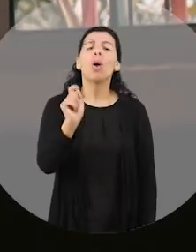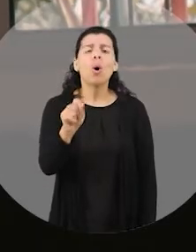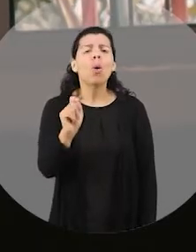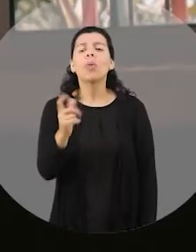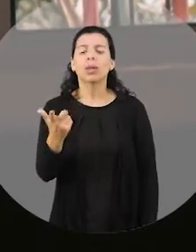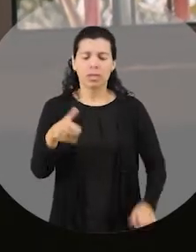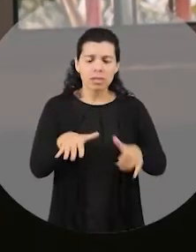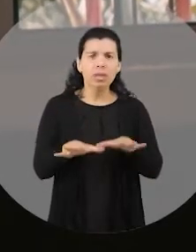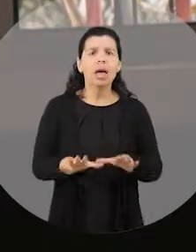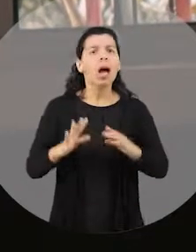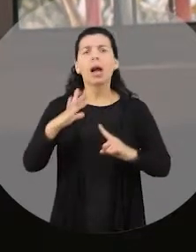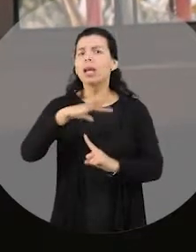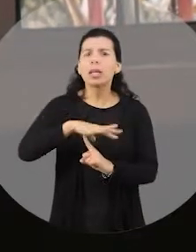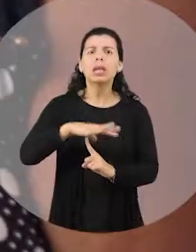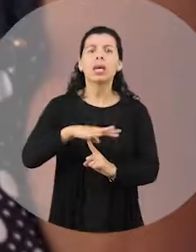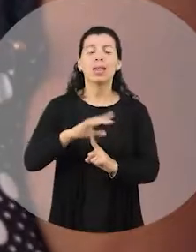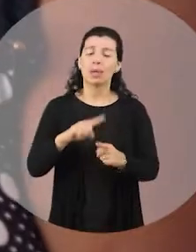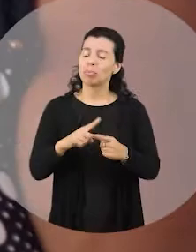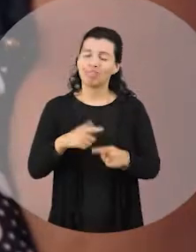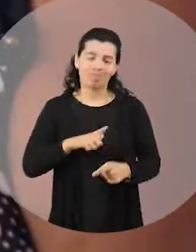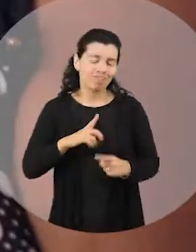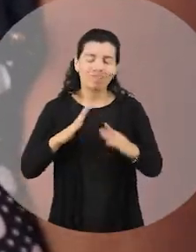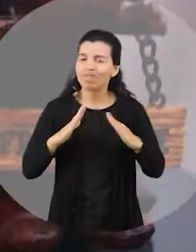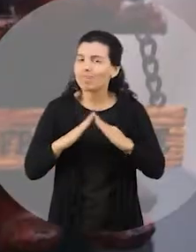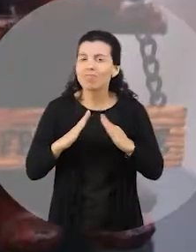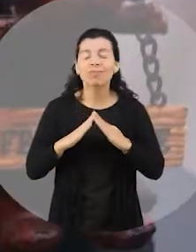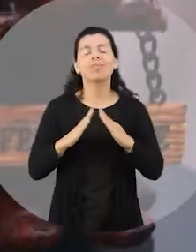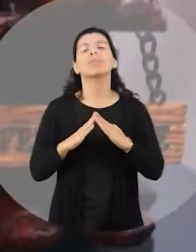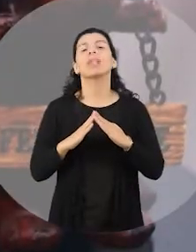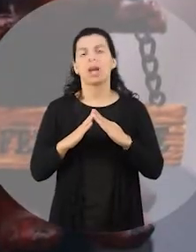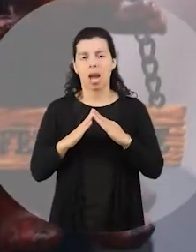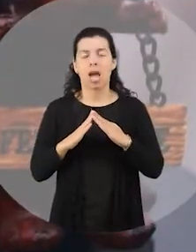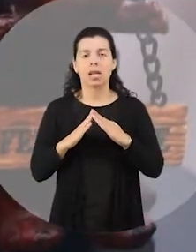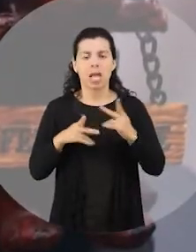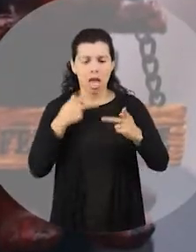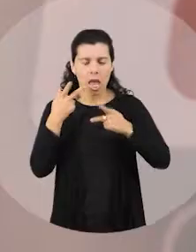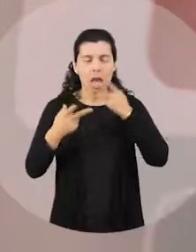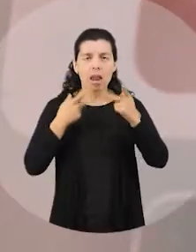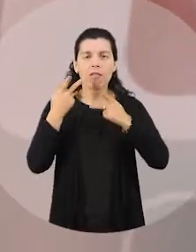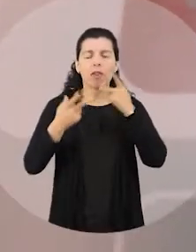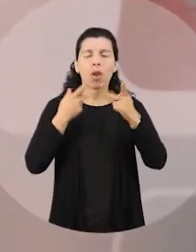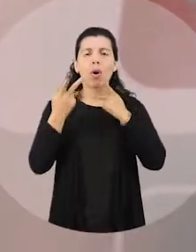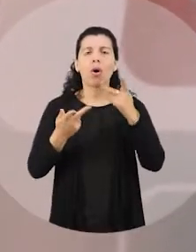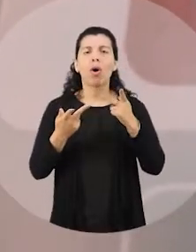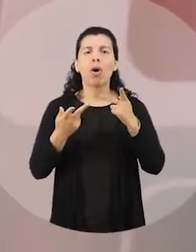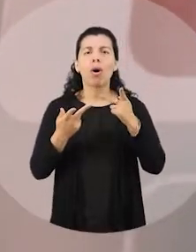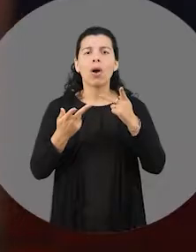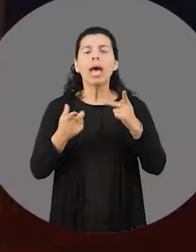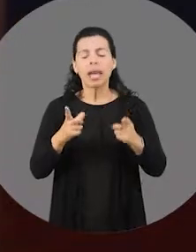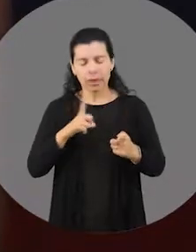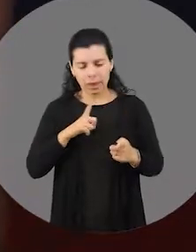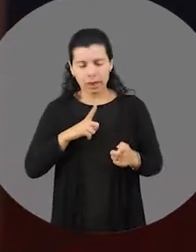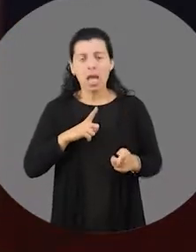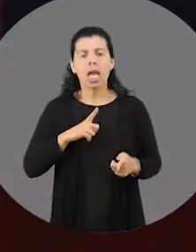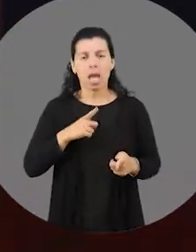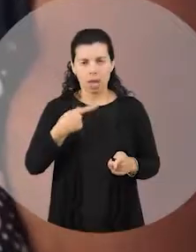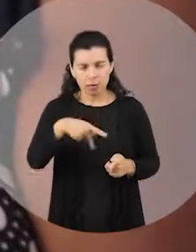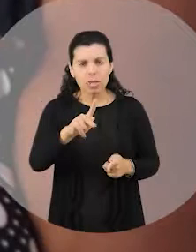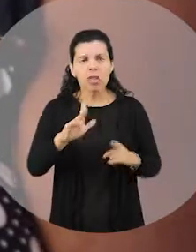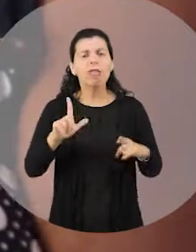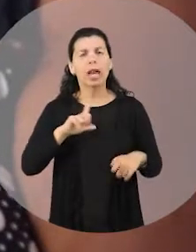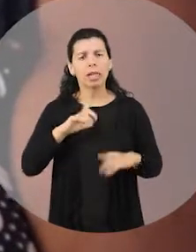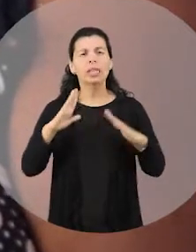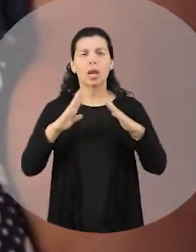que a senhora aqui tem a você diz fechada não tenho onde morar aí ele falou para mim assim calma Tia a senhora vai